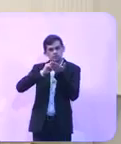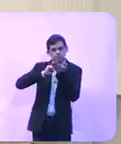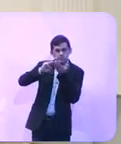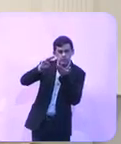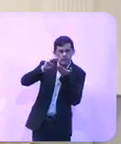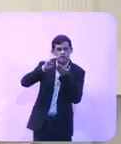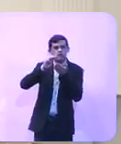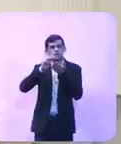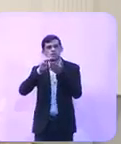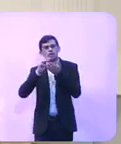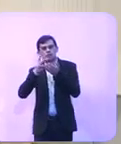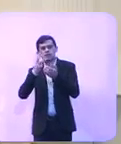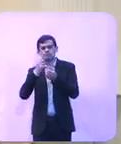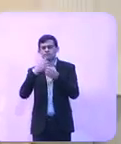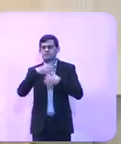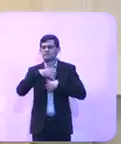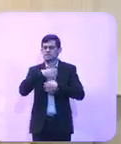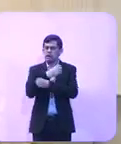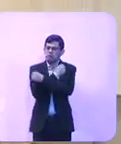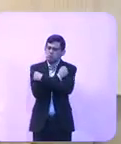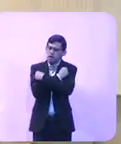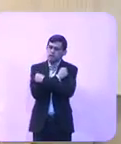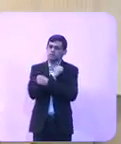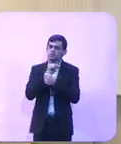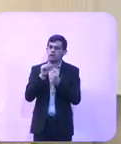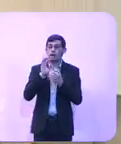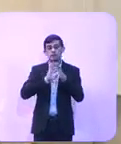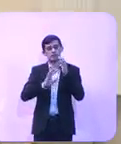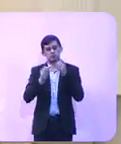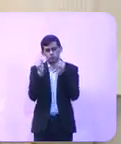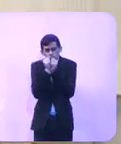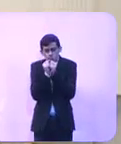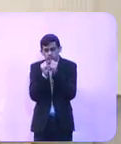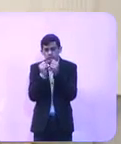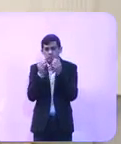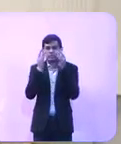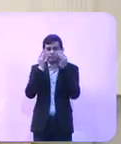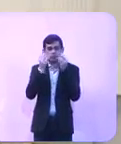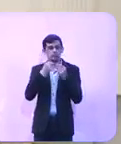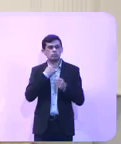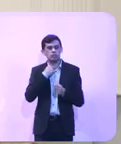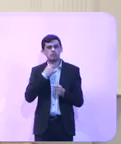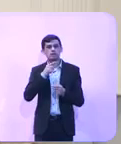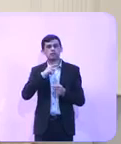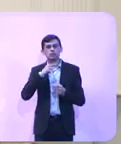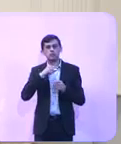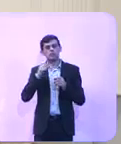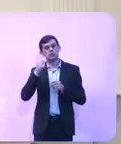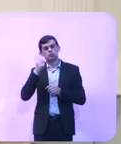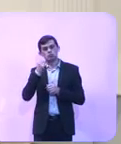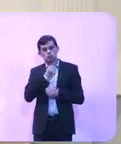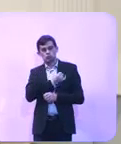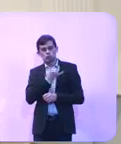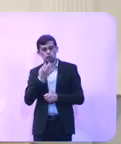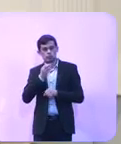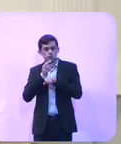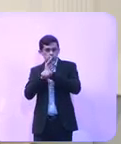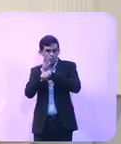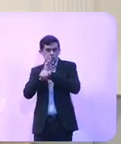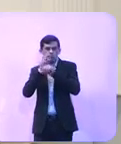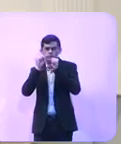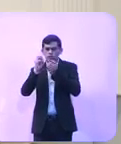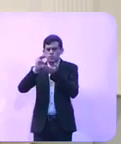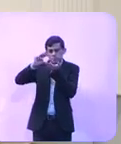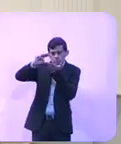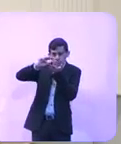quer sentir esse abraço fraterno, ainda que a gente não possa estar junto, então vai aparecer agora um número de WhatsApp. Você vai mandar